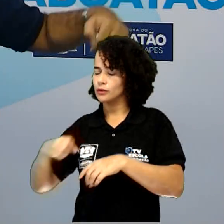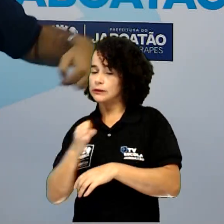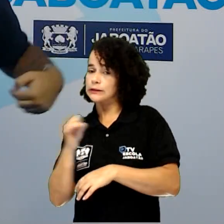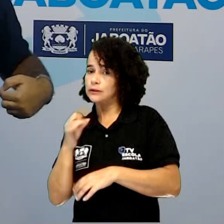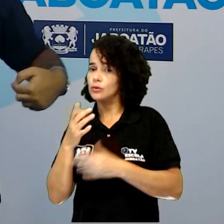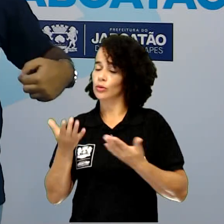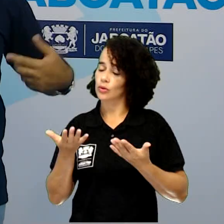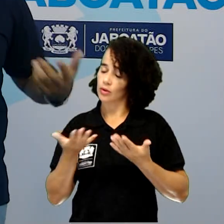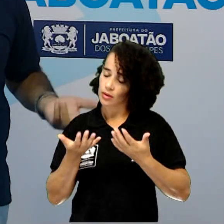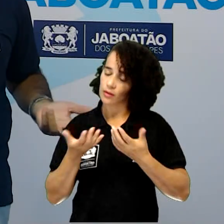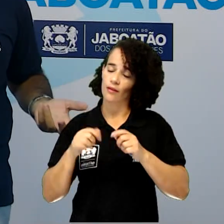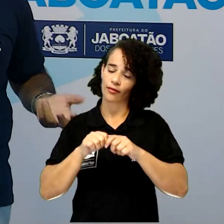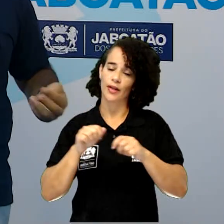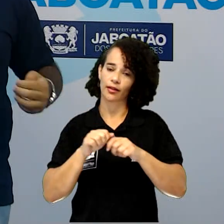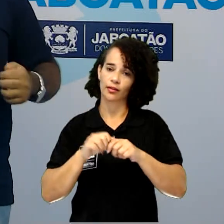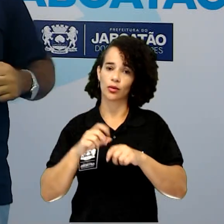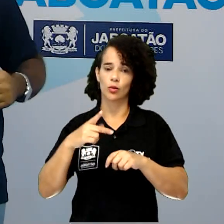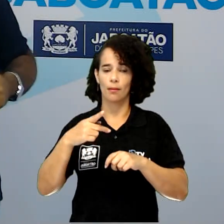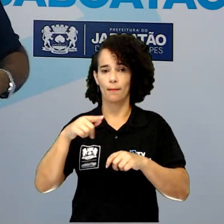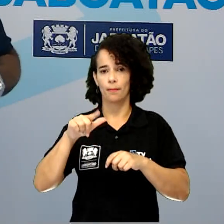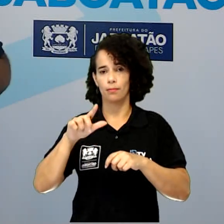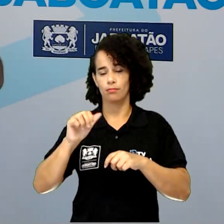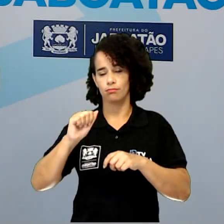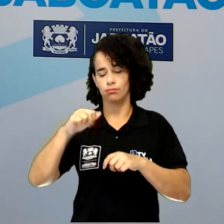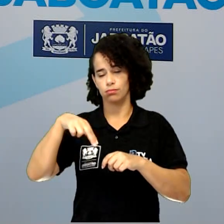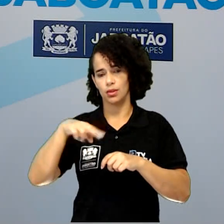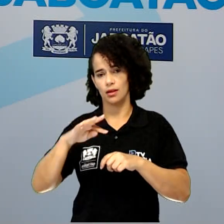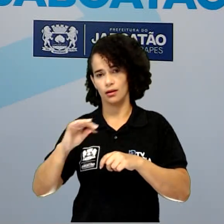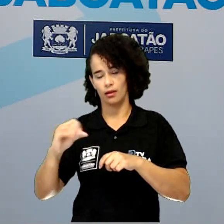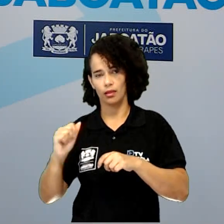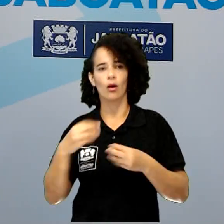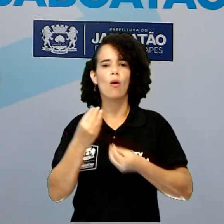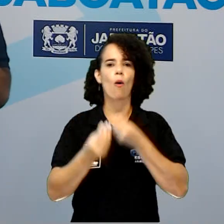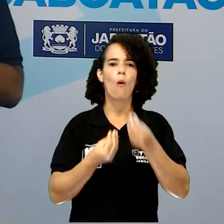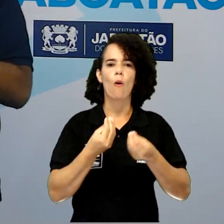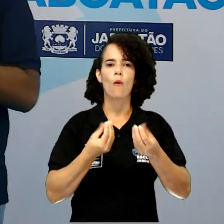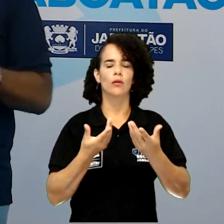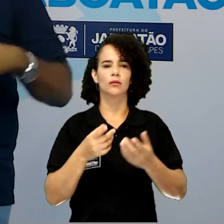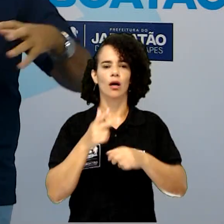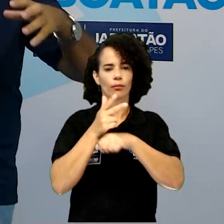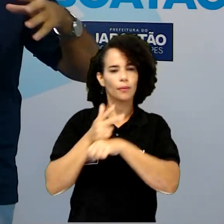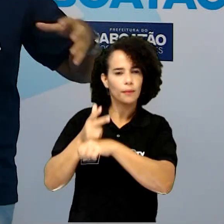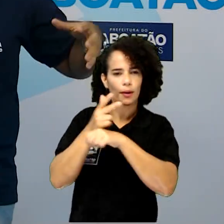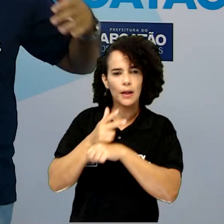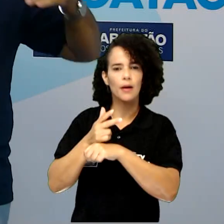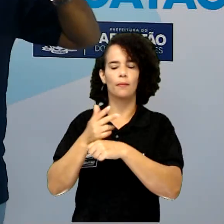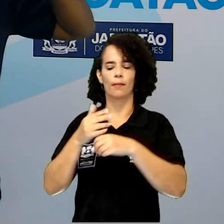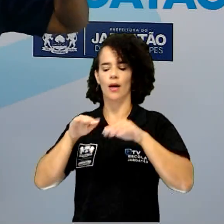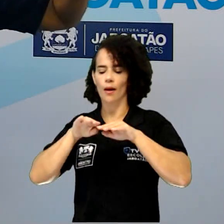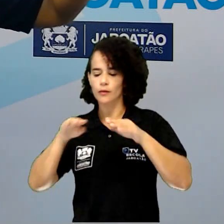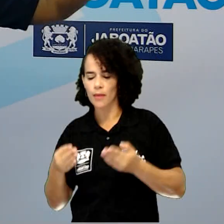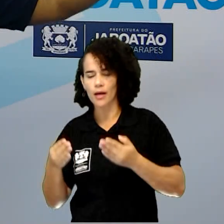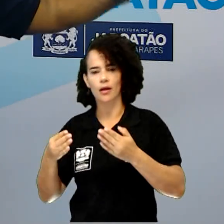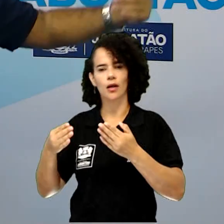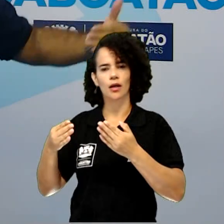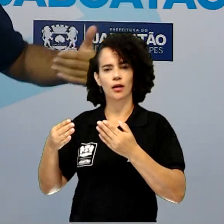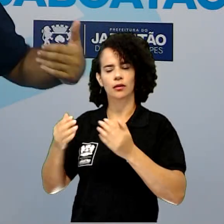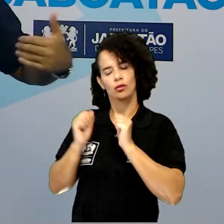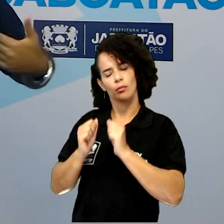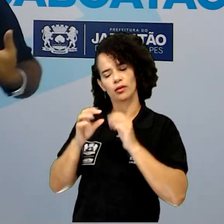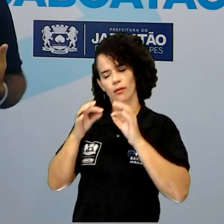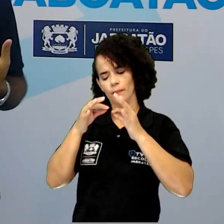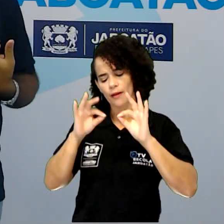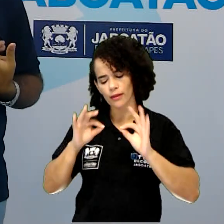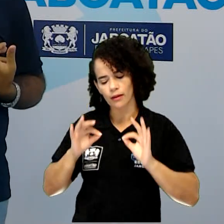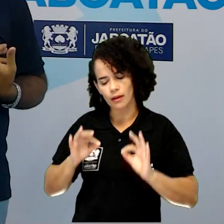uma planta, eu posso fazer, colocar onde está cada câmera, onde está a mesa, onde está a TV, eu posso identificar, eu posso dar detalhes porque